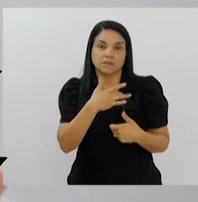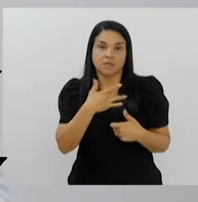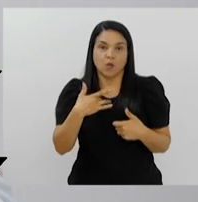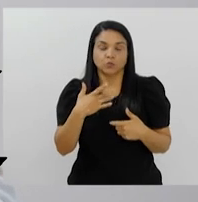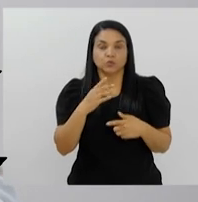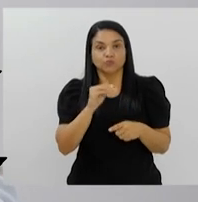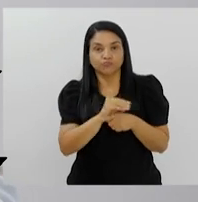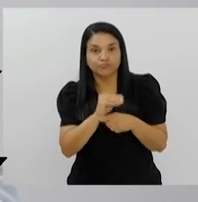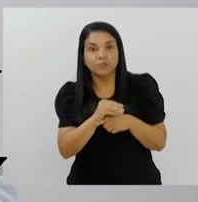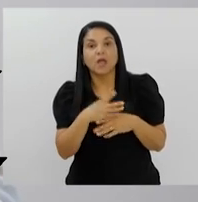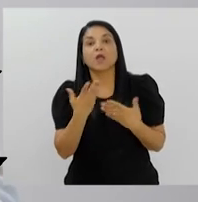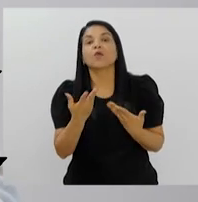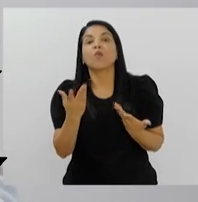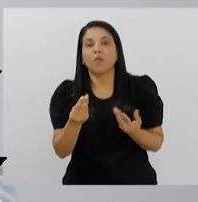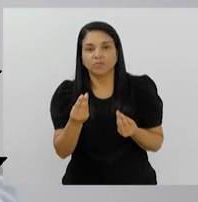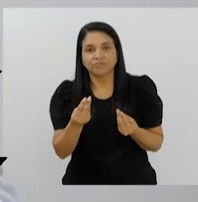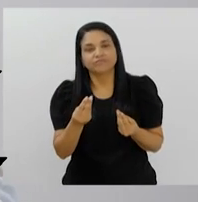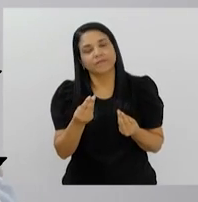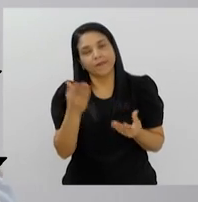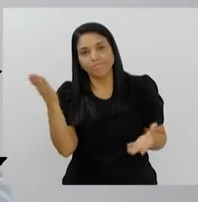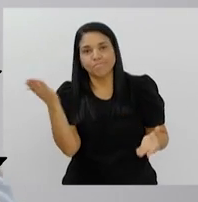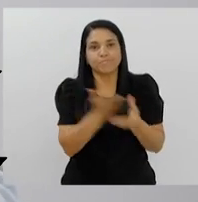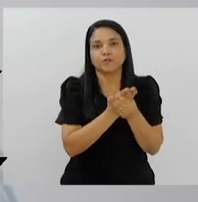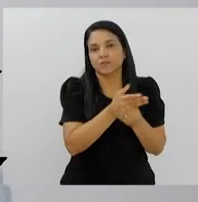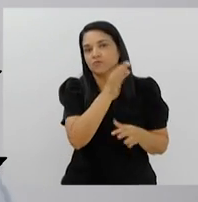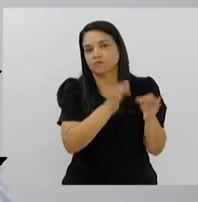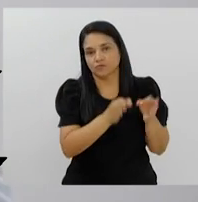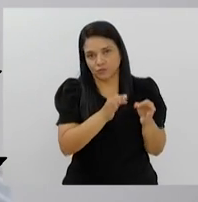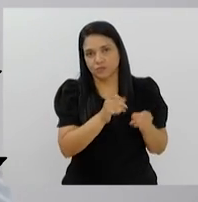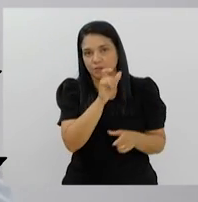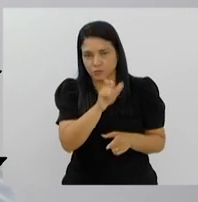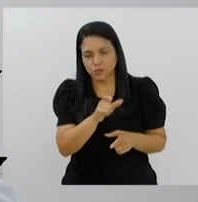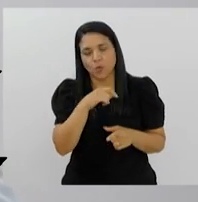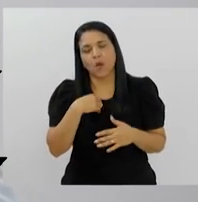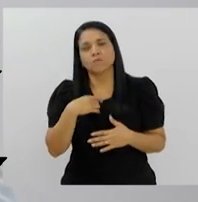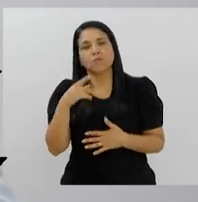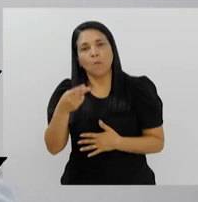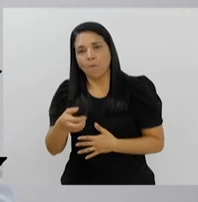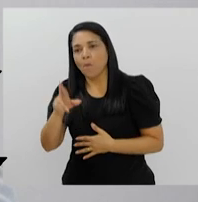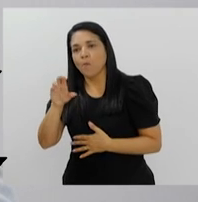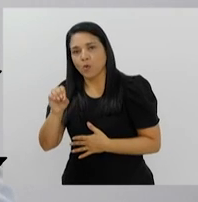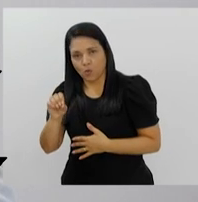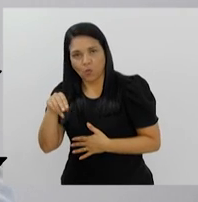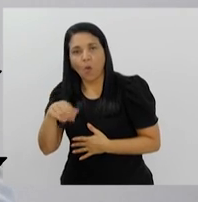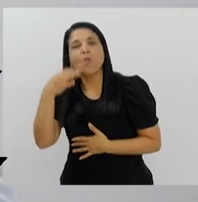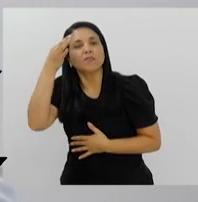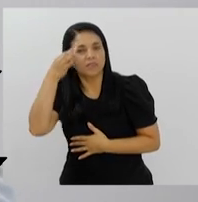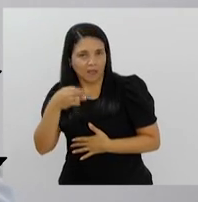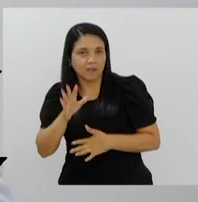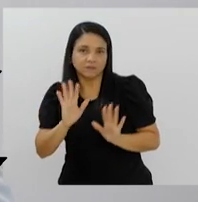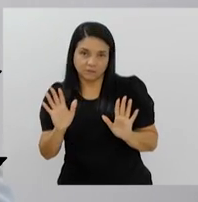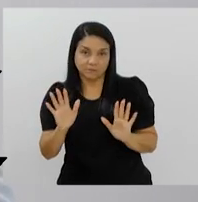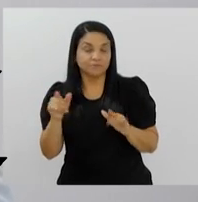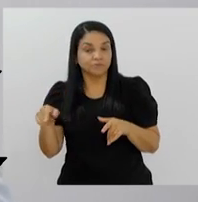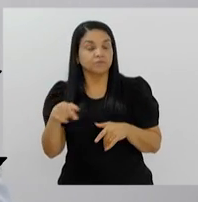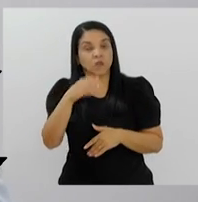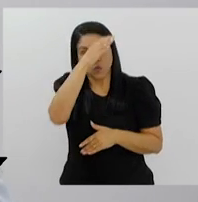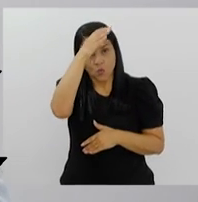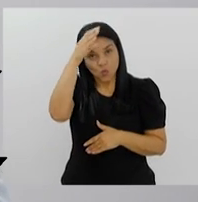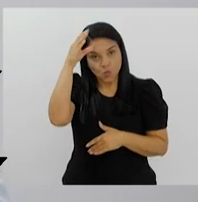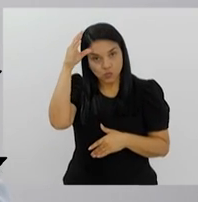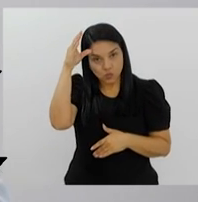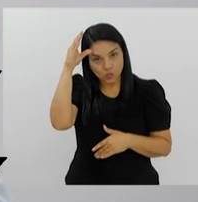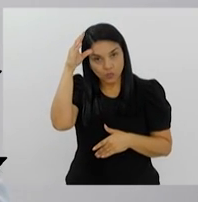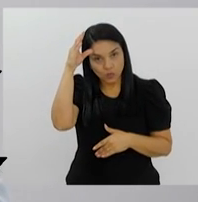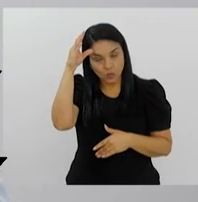plano eu tenho percebido algumas reclamações verbais que esse consumidor que tendo